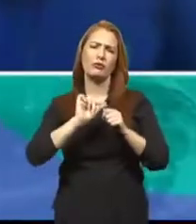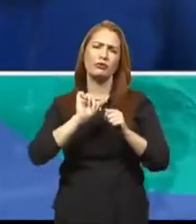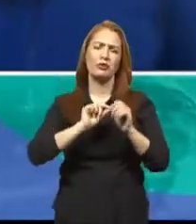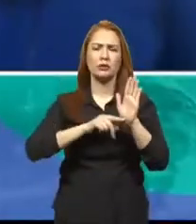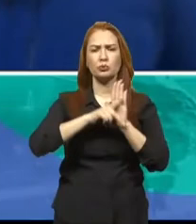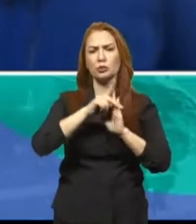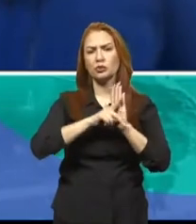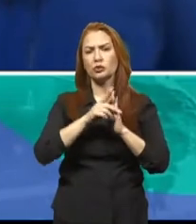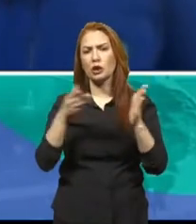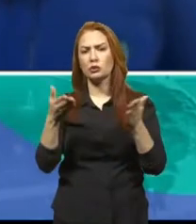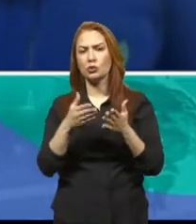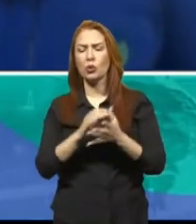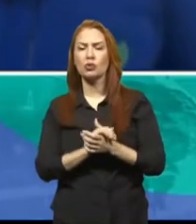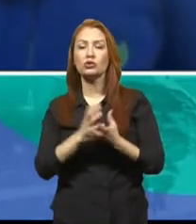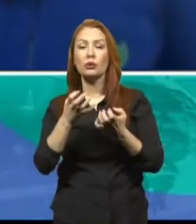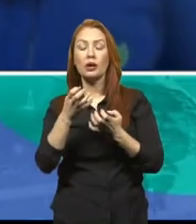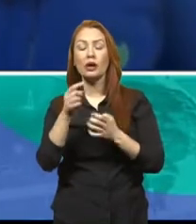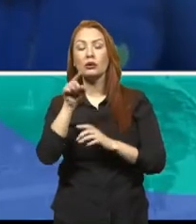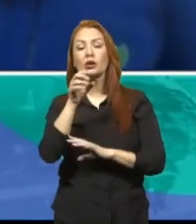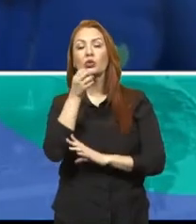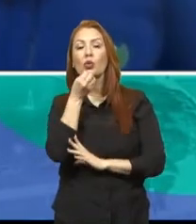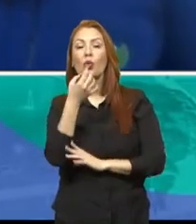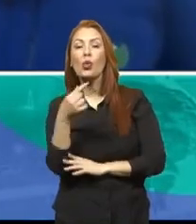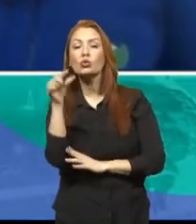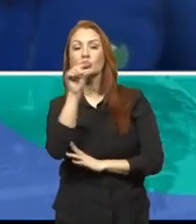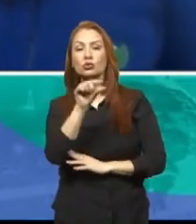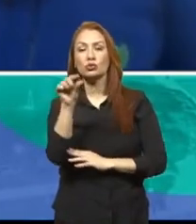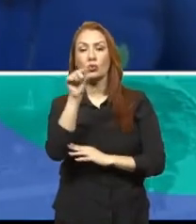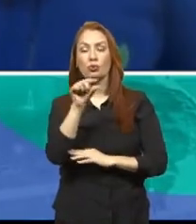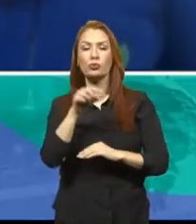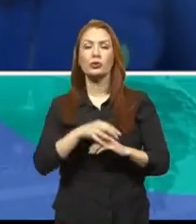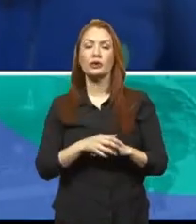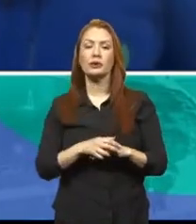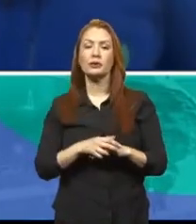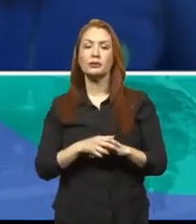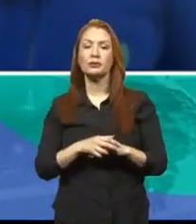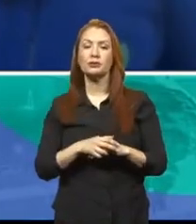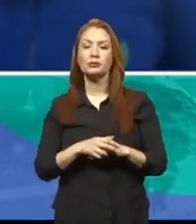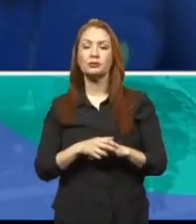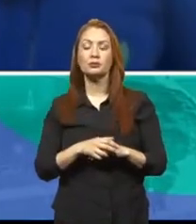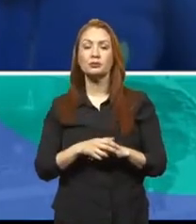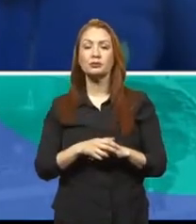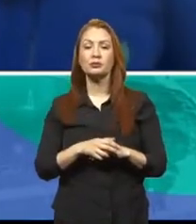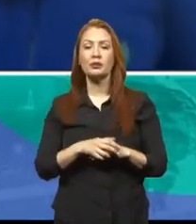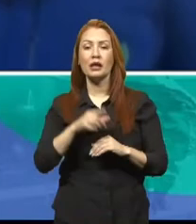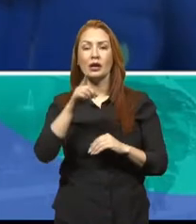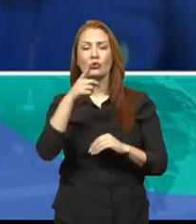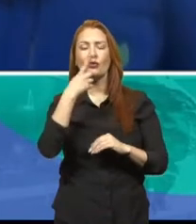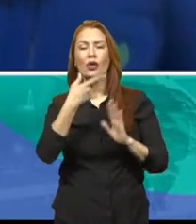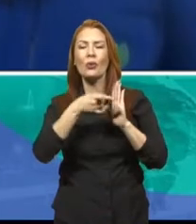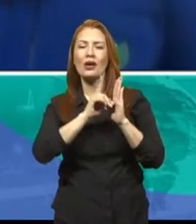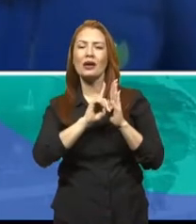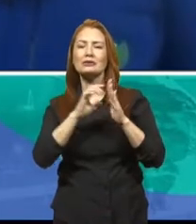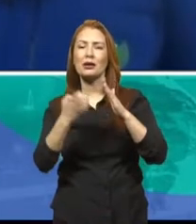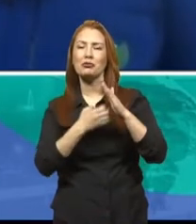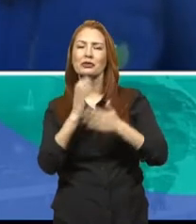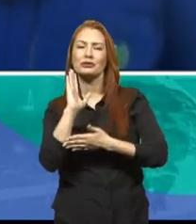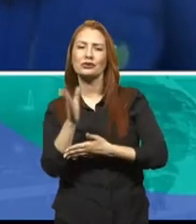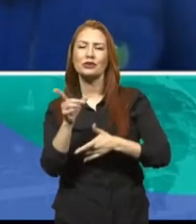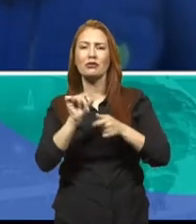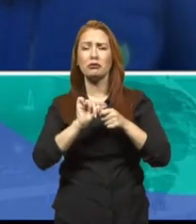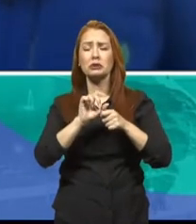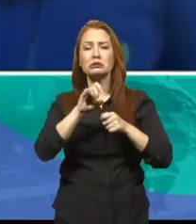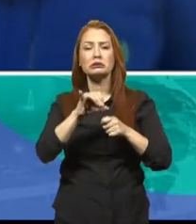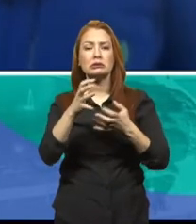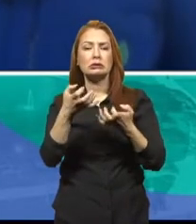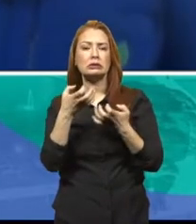Assim, contar um pouquinho também dessa jornada de formalização que tu disse que vocês já passaram nessa etapa, assim, se tu quiser contar um